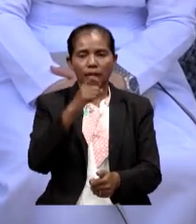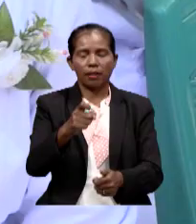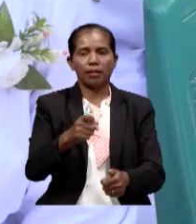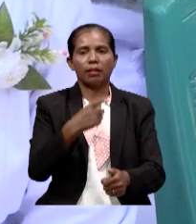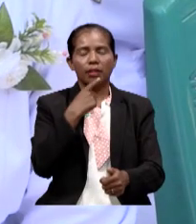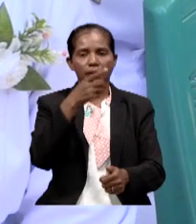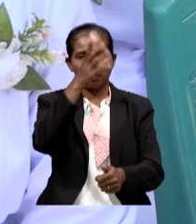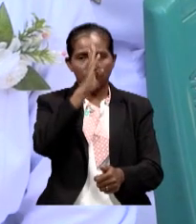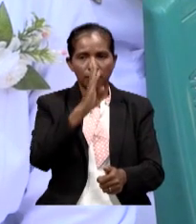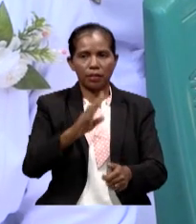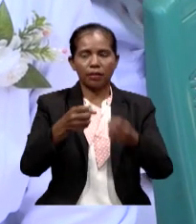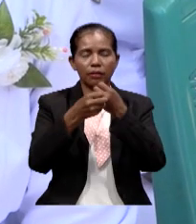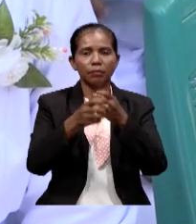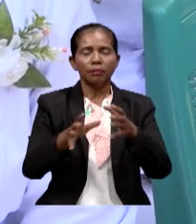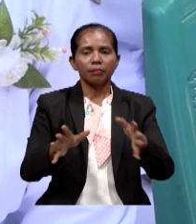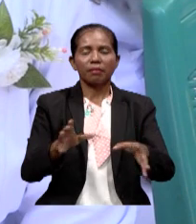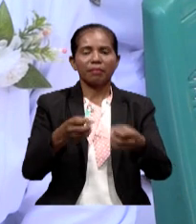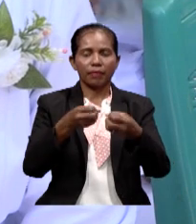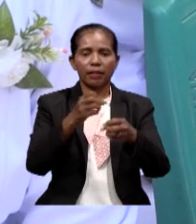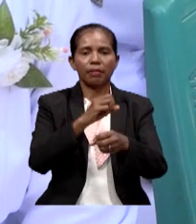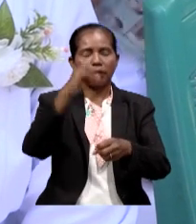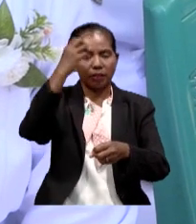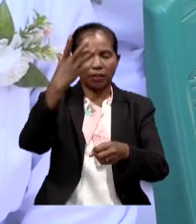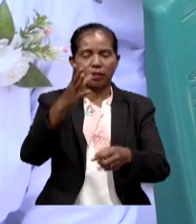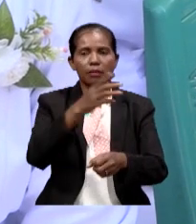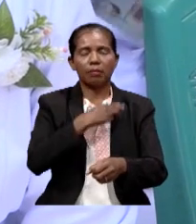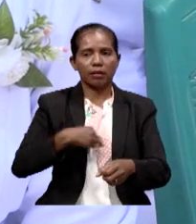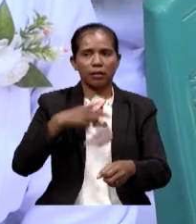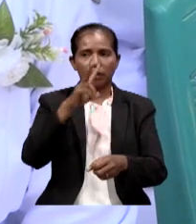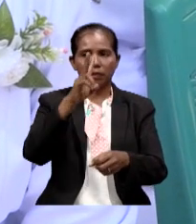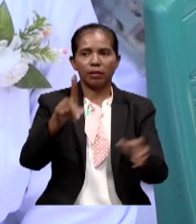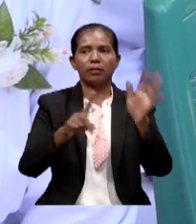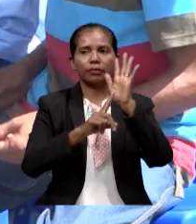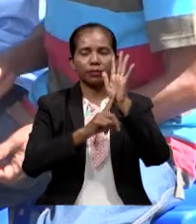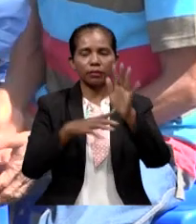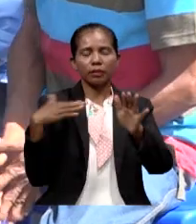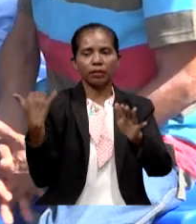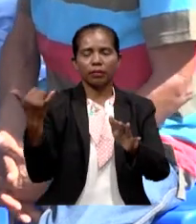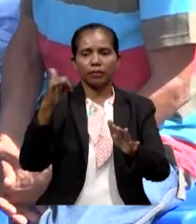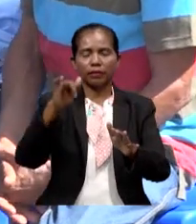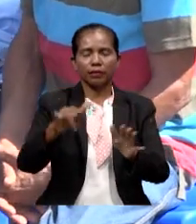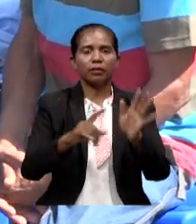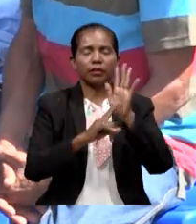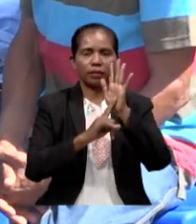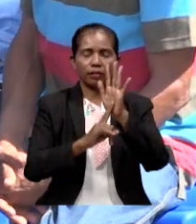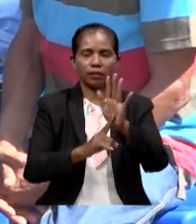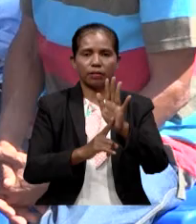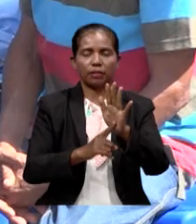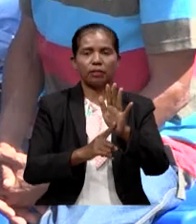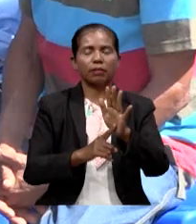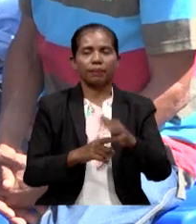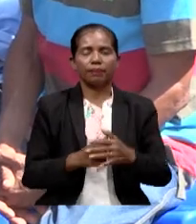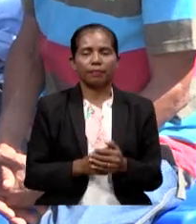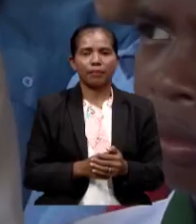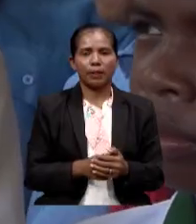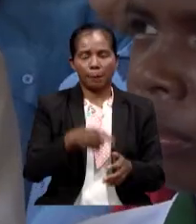na irmã Roma, que minha graça, horik ba irmã em rua, rodi sai no dar modelo, ba foi sai sira, rodi hatamba na minha bolo. Na irmã